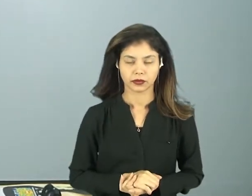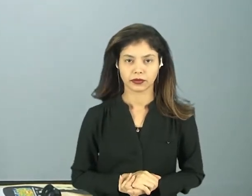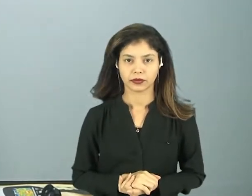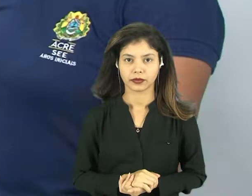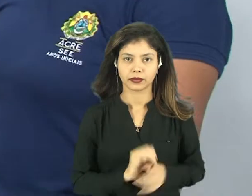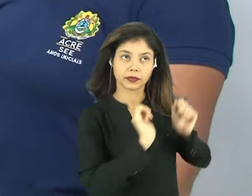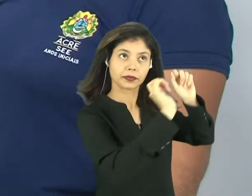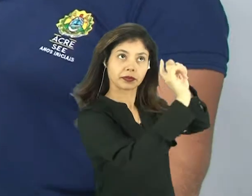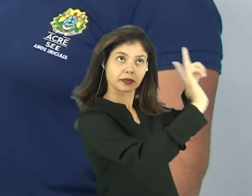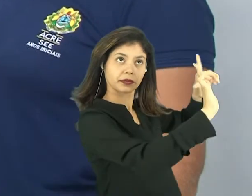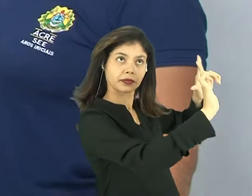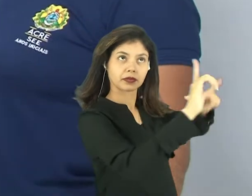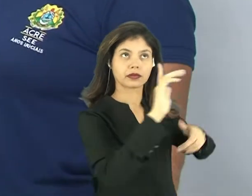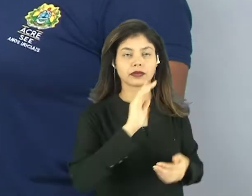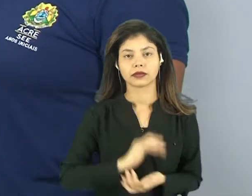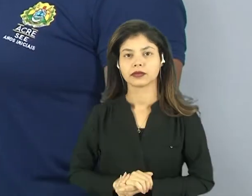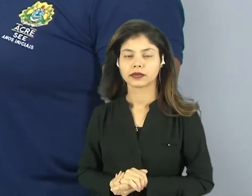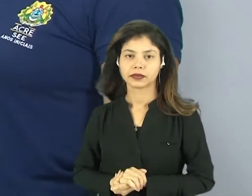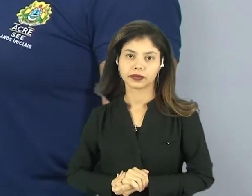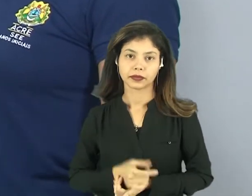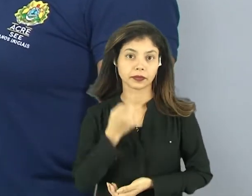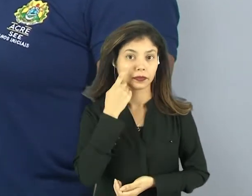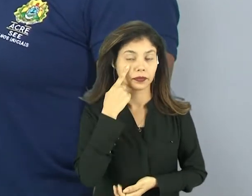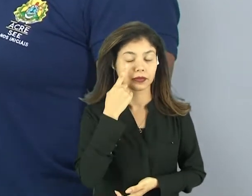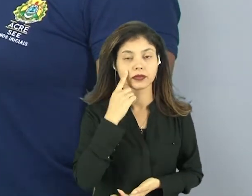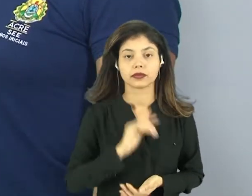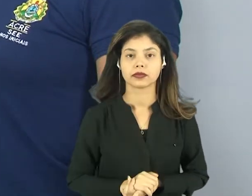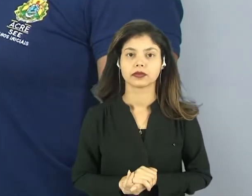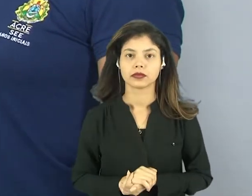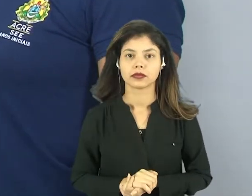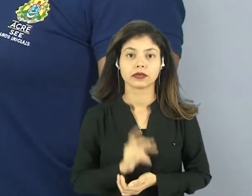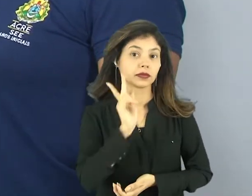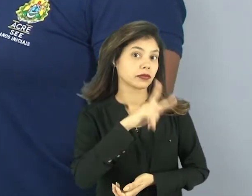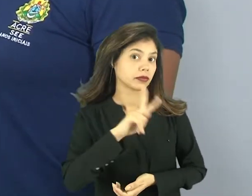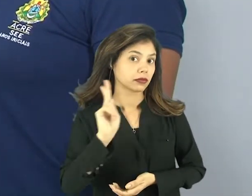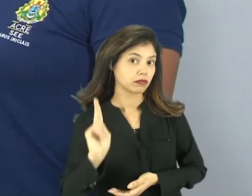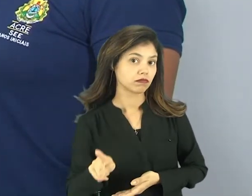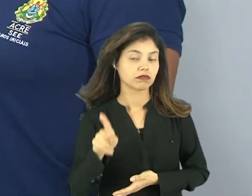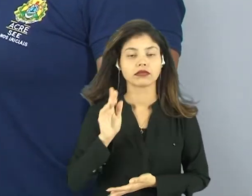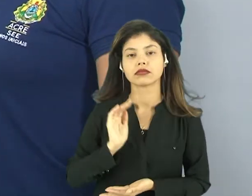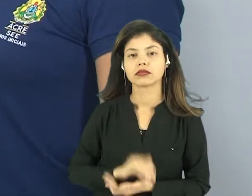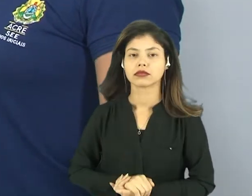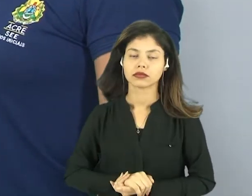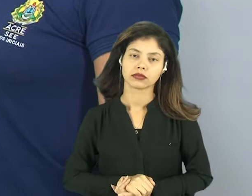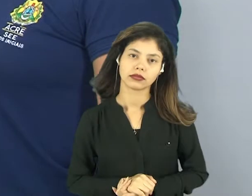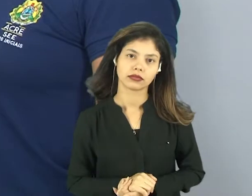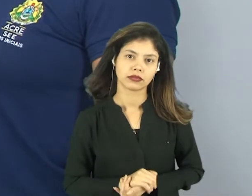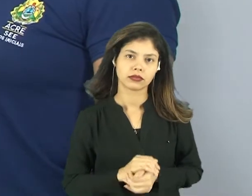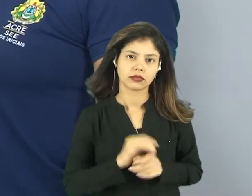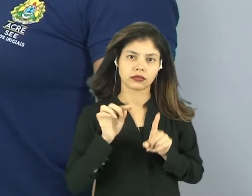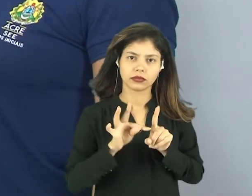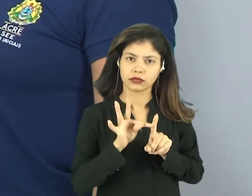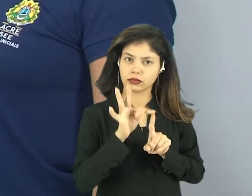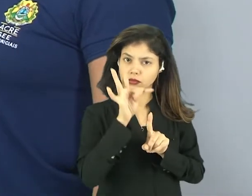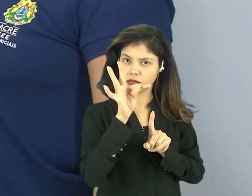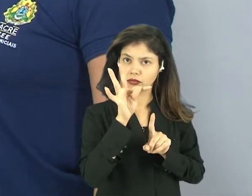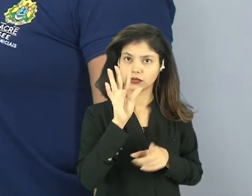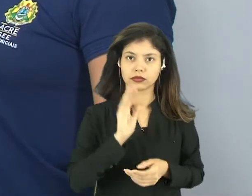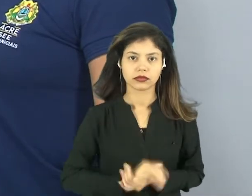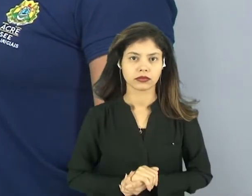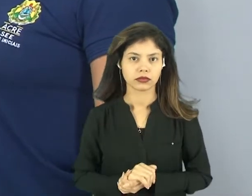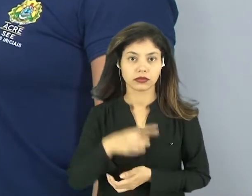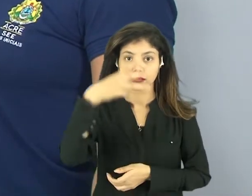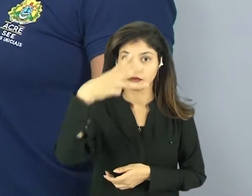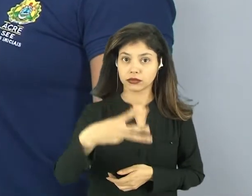no meu cartaz. Observem. Uma professora mediu a temperatura